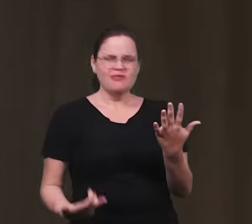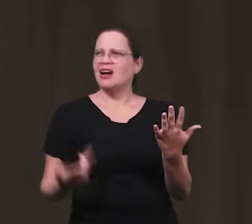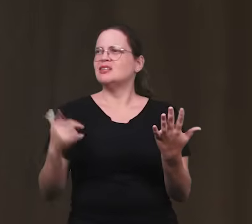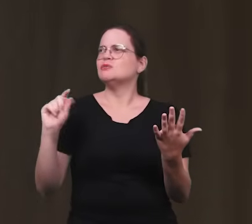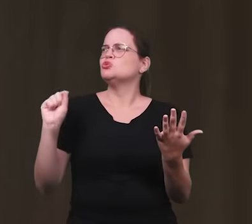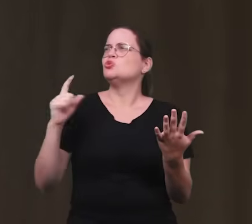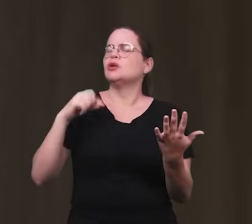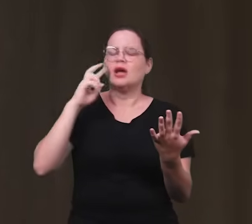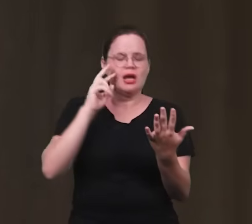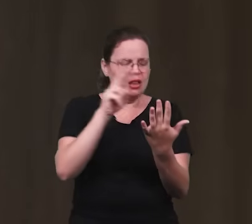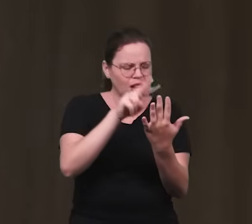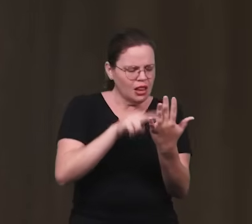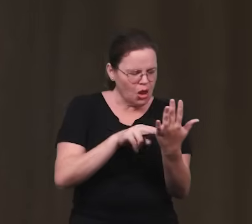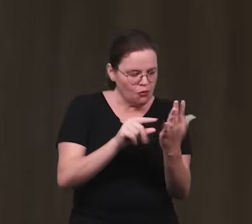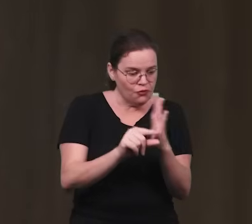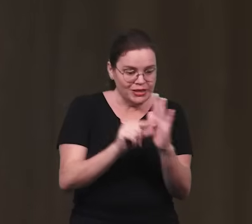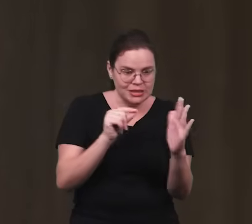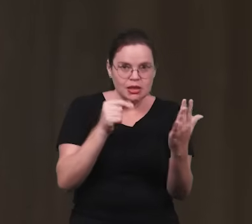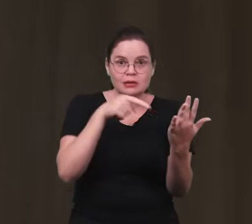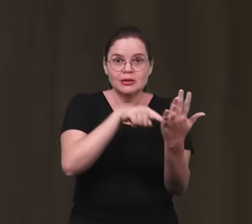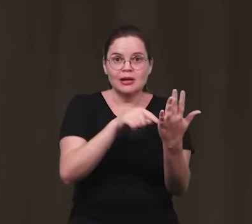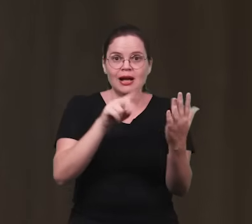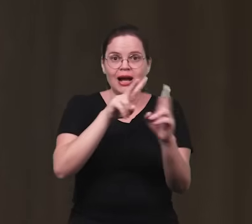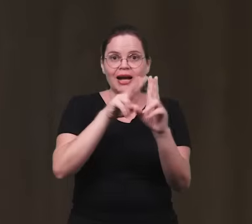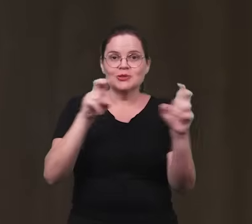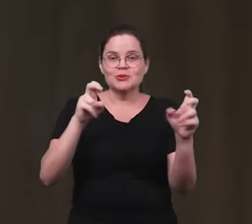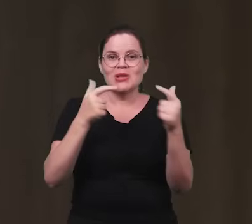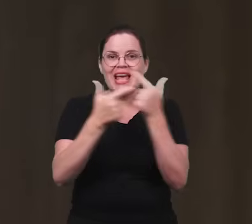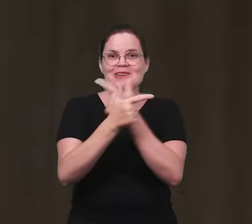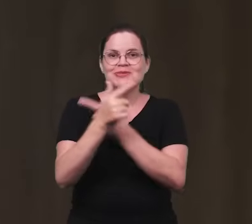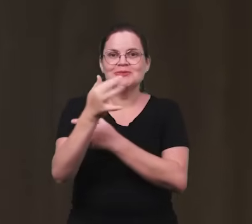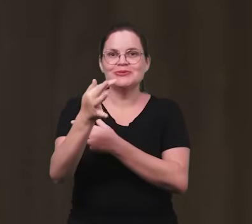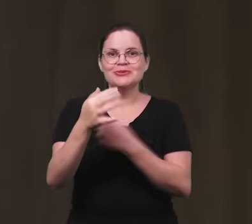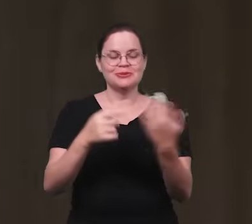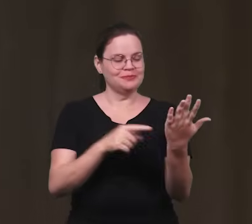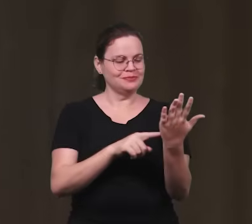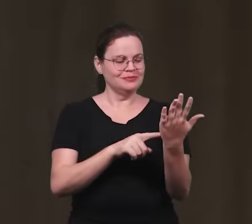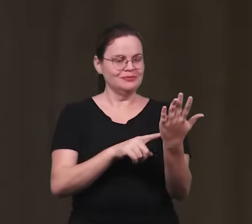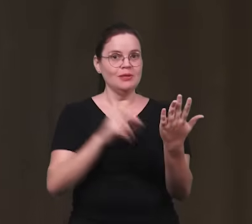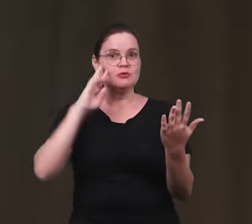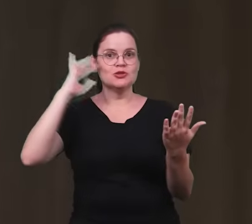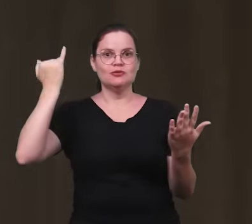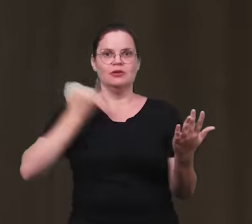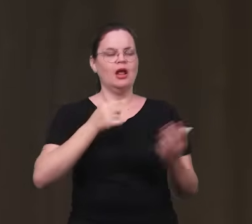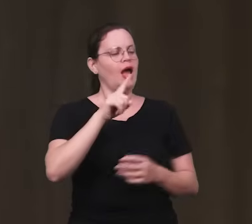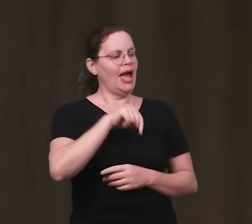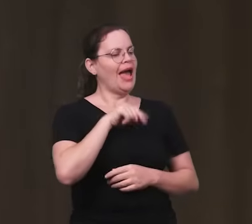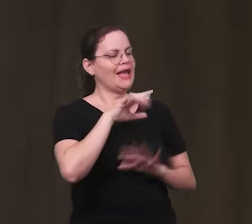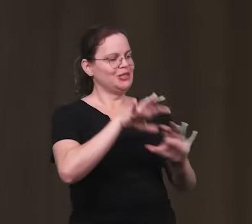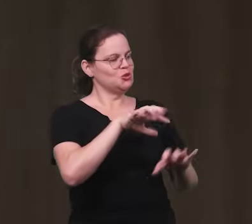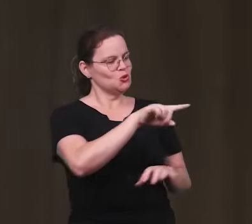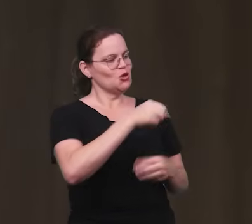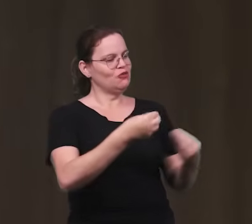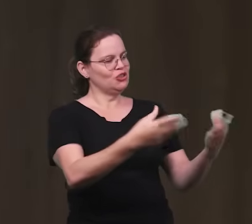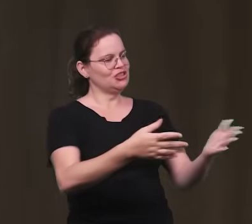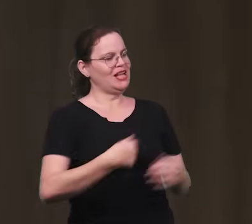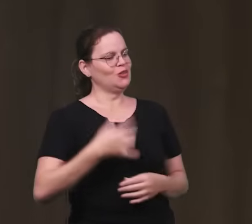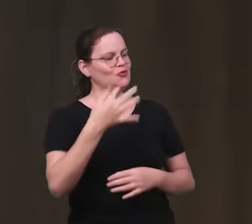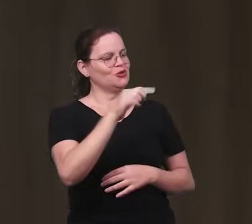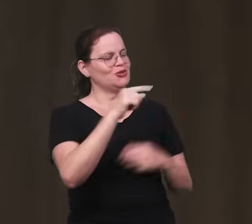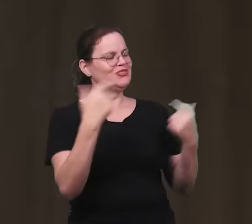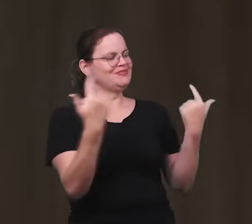Quando ela chegou nesse versículo, o Senhor falou com ela, é isso que eu quero te dar, ria dos dias futuros. E ela conta que aquilo